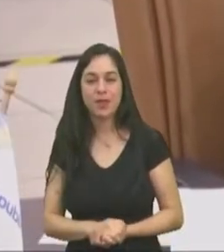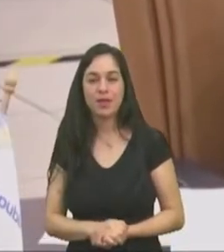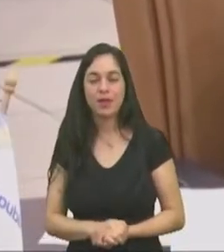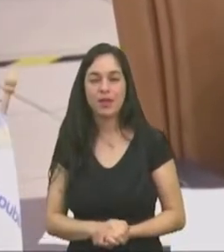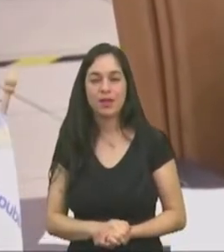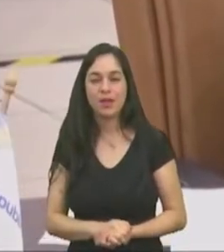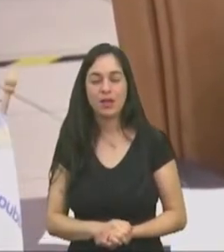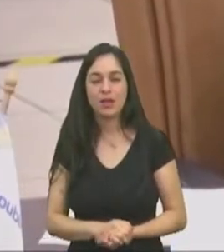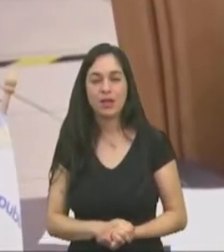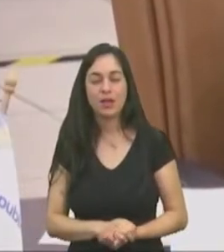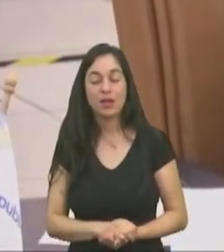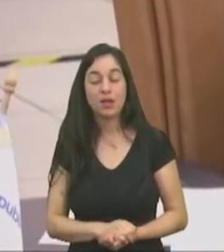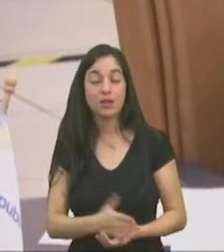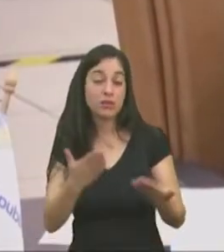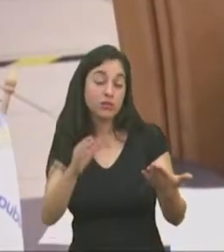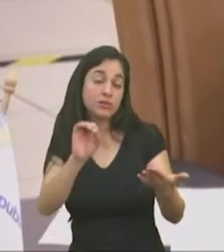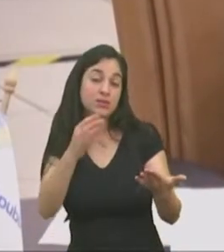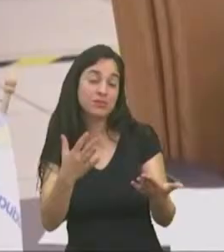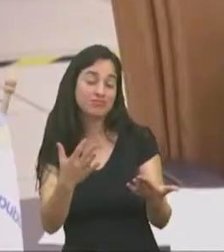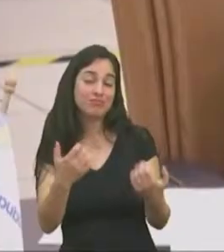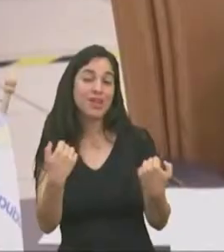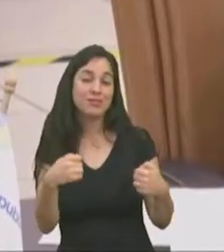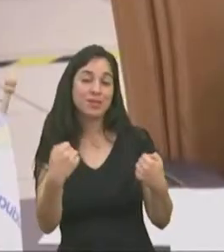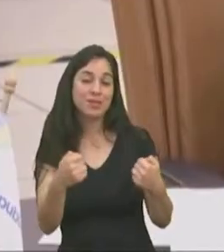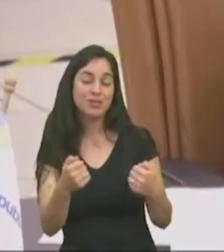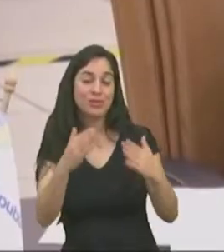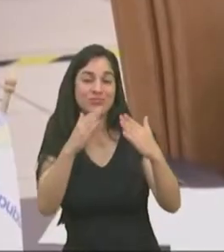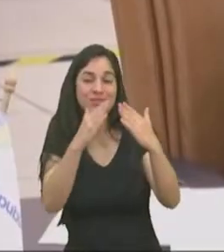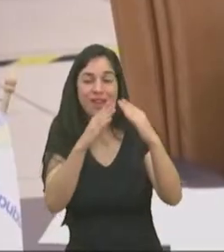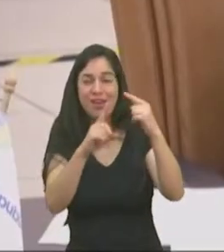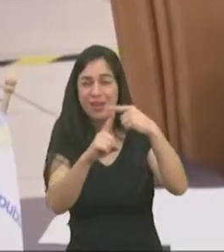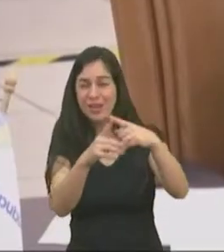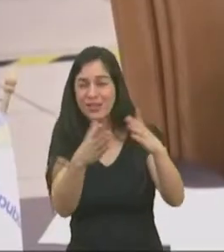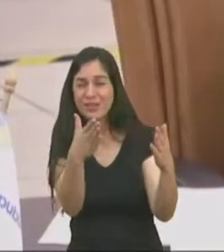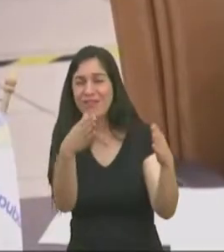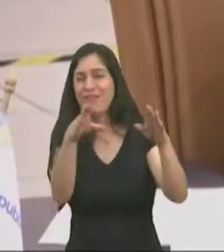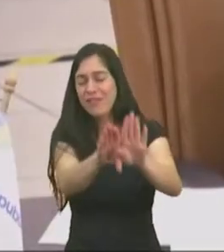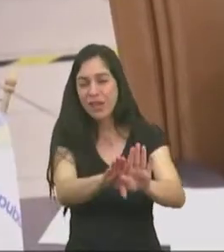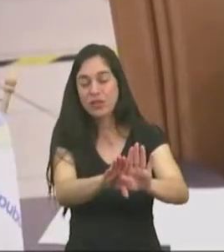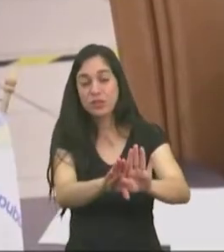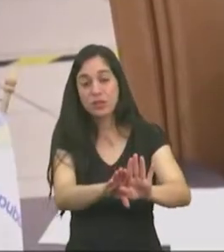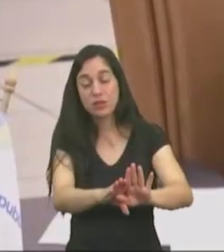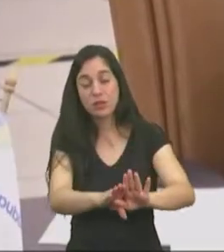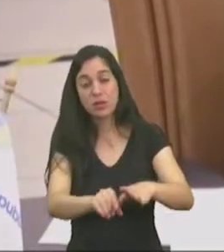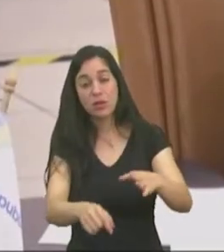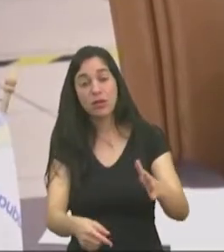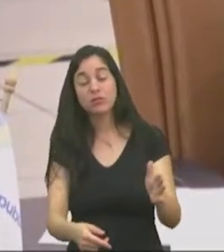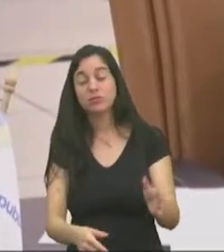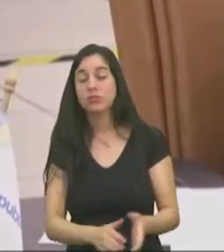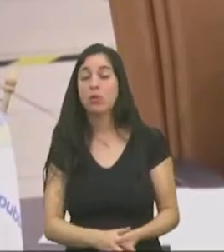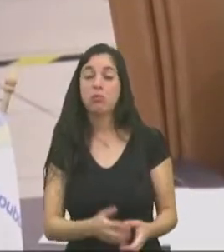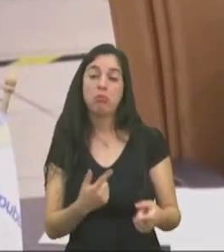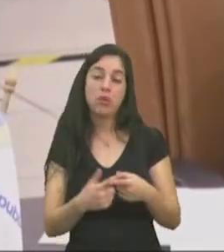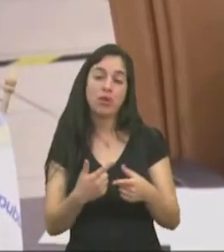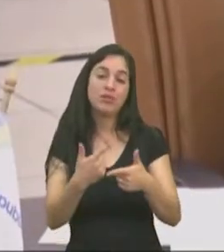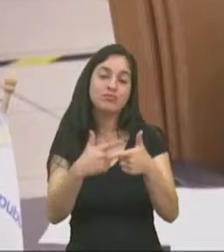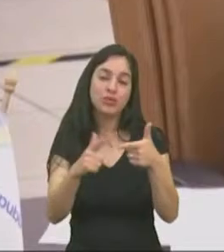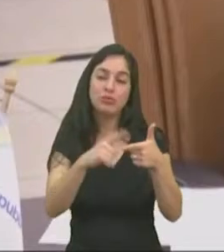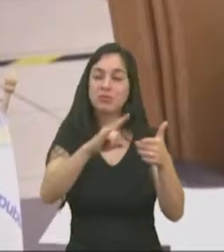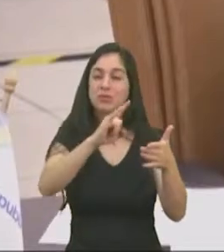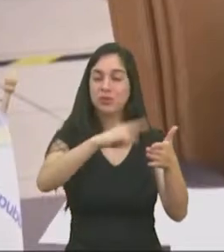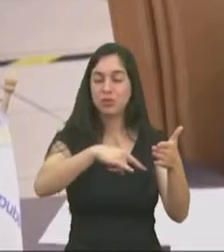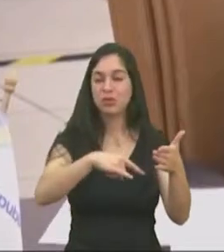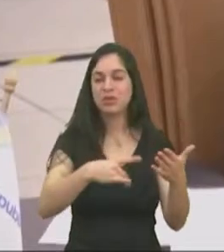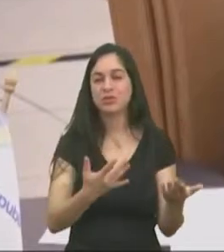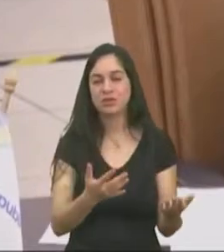funcioná-la. Então eles acabaram fechando essa igreja 2 vezes por causa dessa